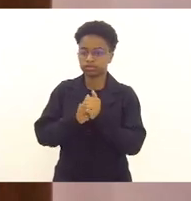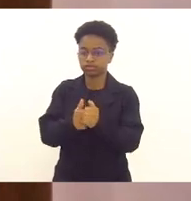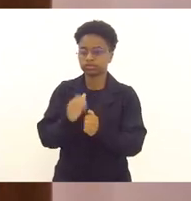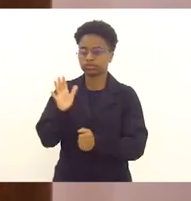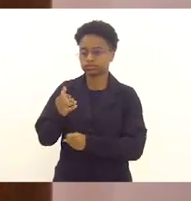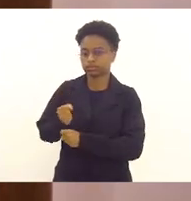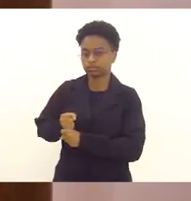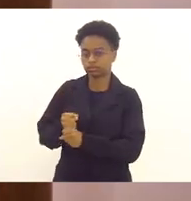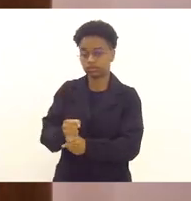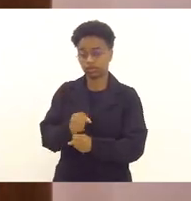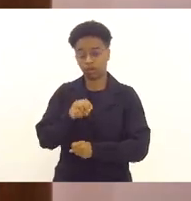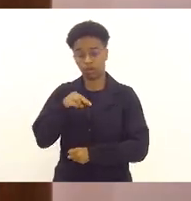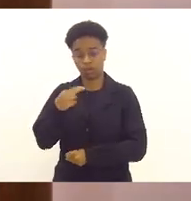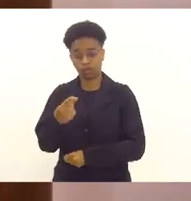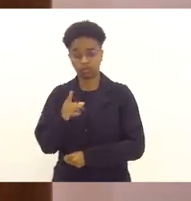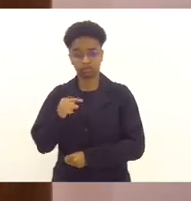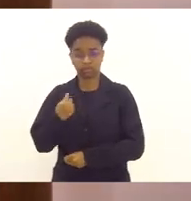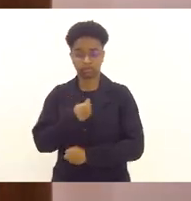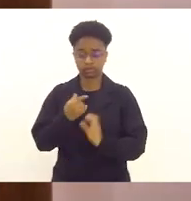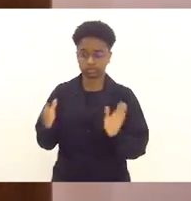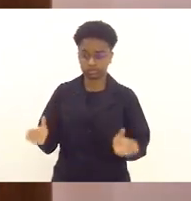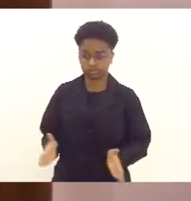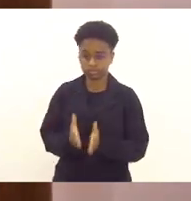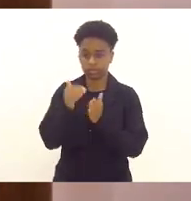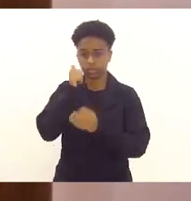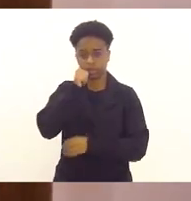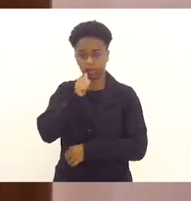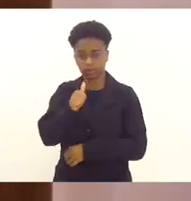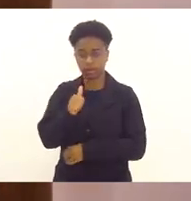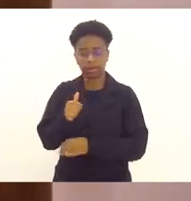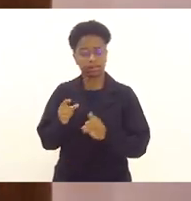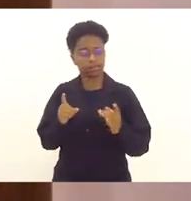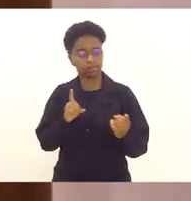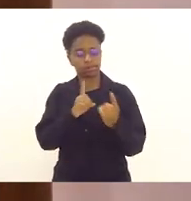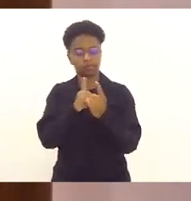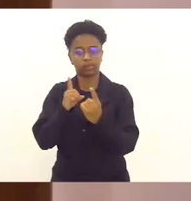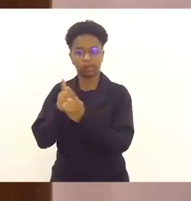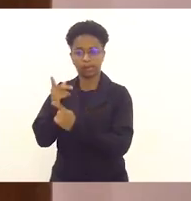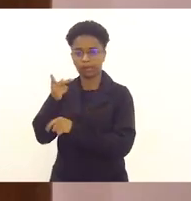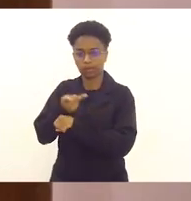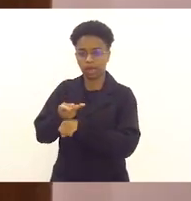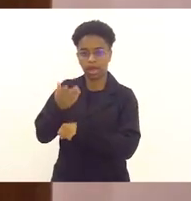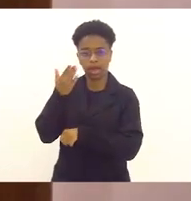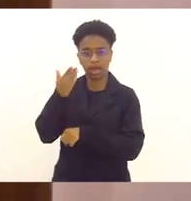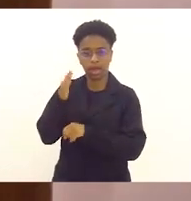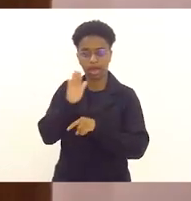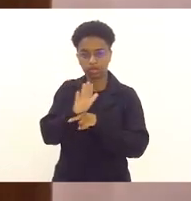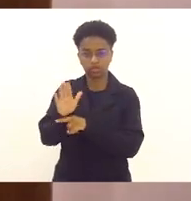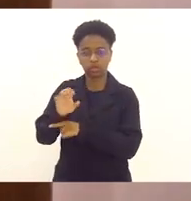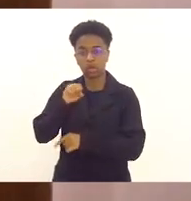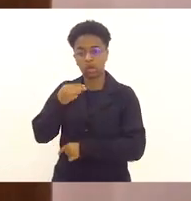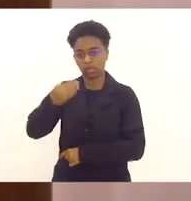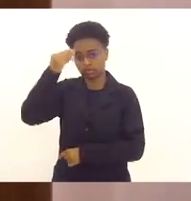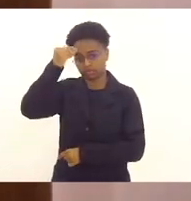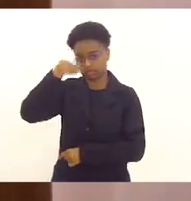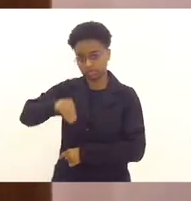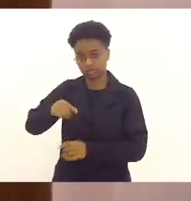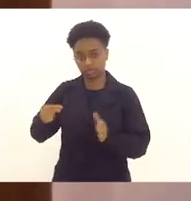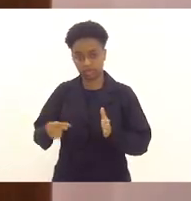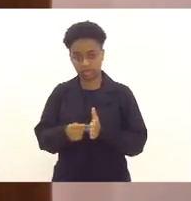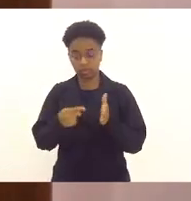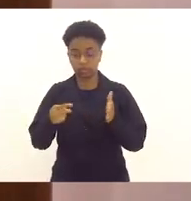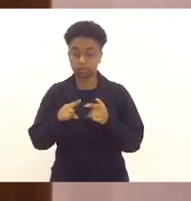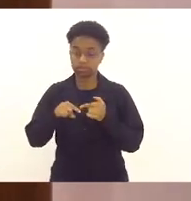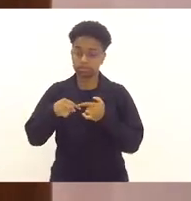garantir que aquela mulher tem um incentivo para para ir na nas autoridades pra buscar ajuda ou ela vai acabar desistindo de fazer essa denúncia